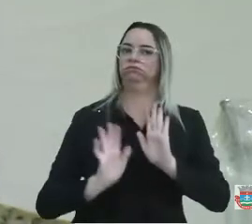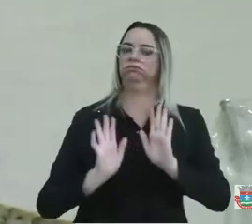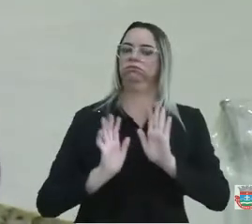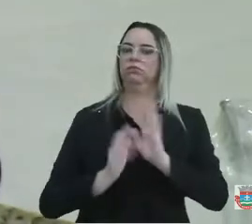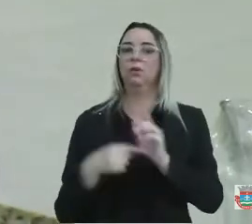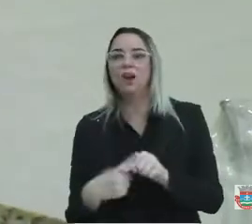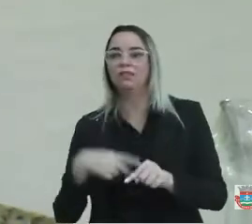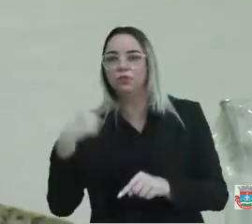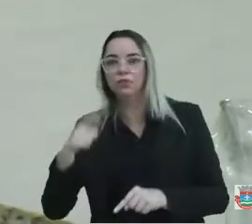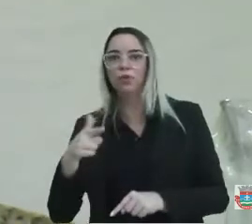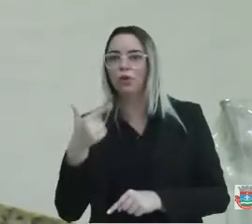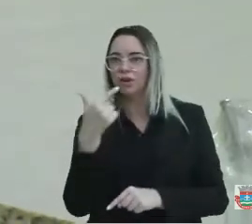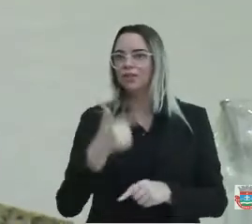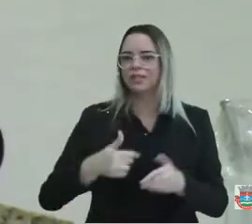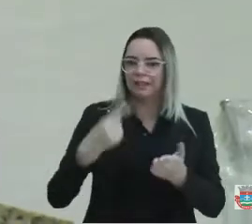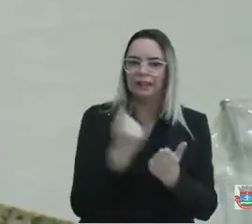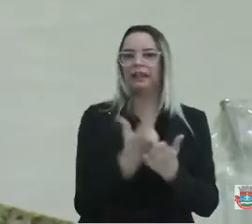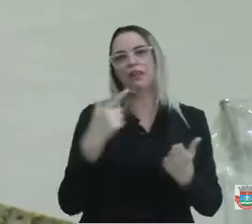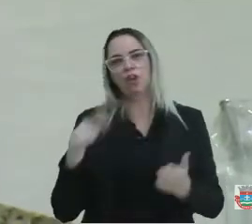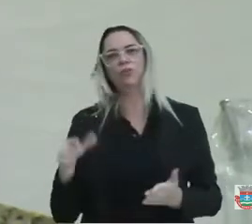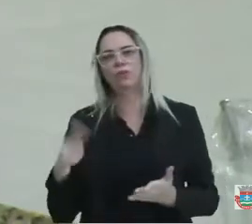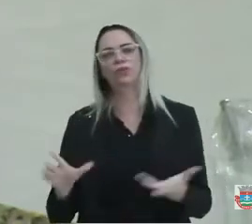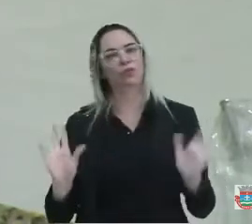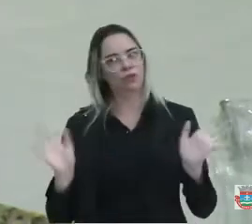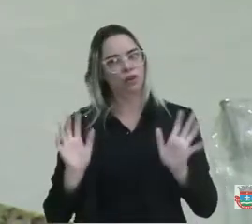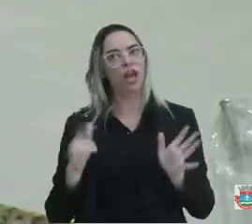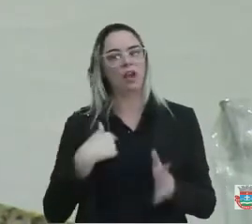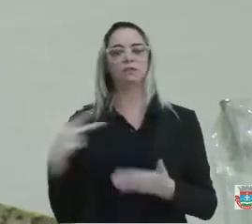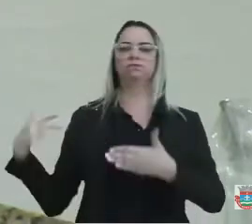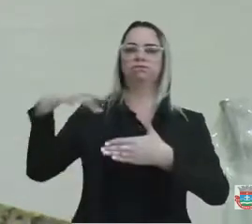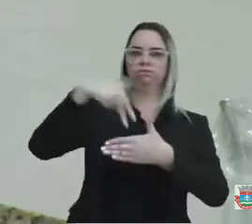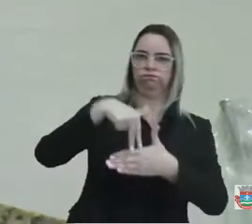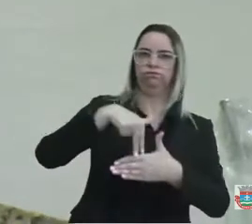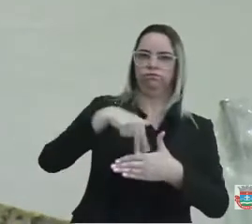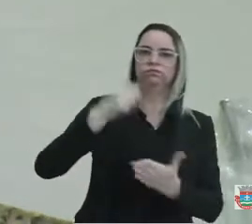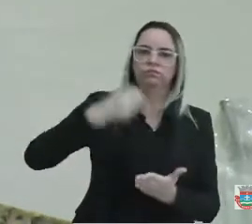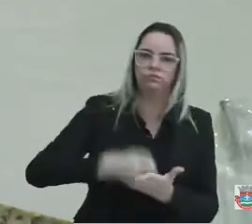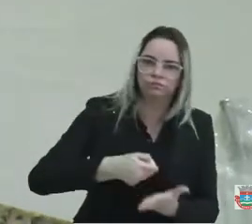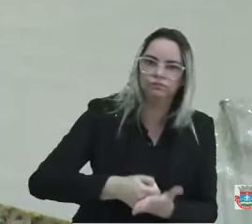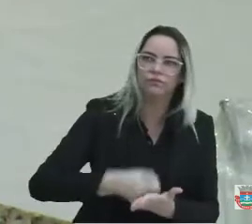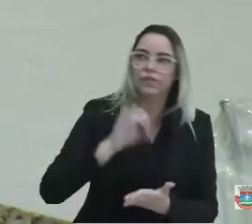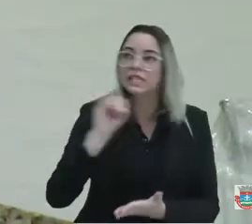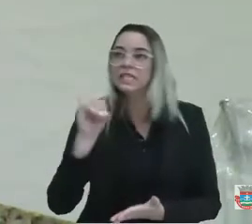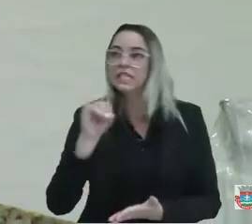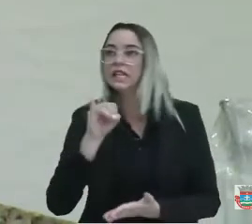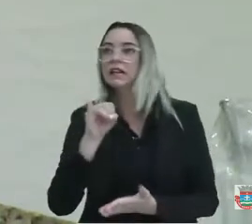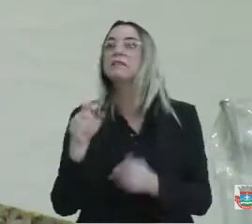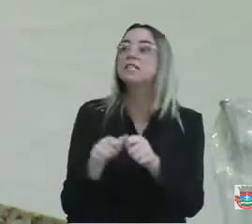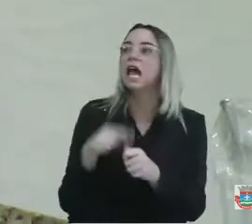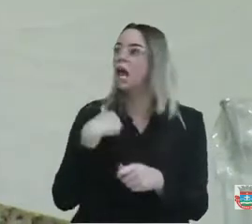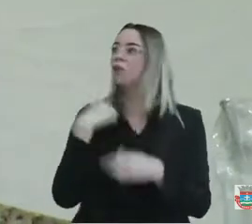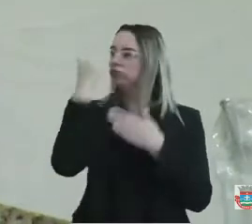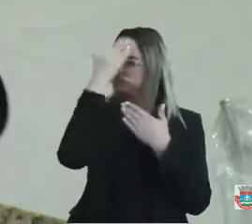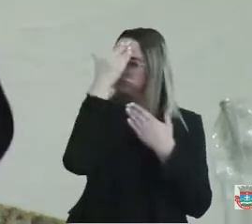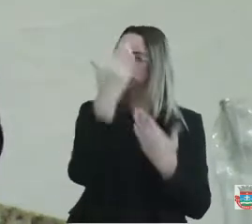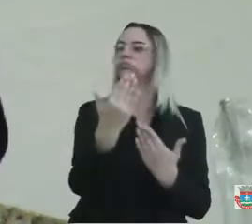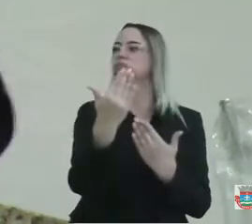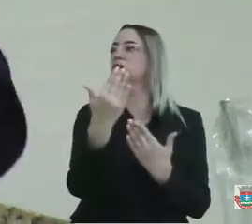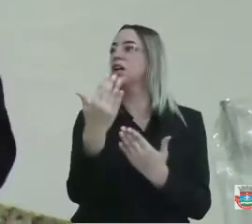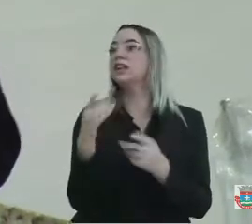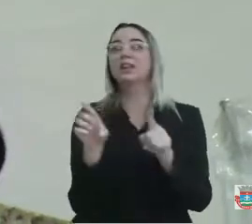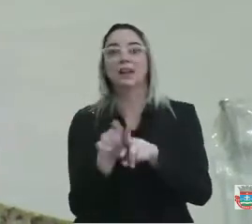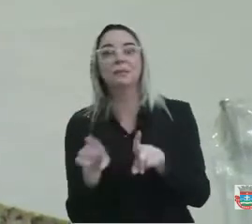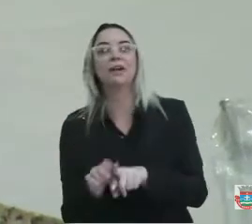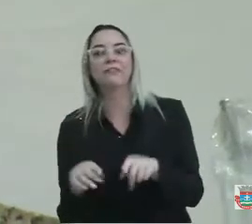duas vezes. Então, eu digo direto, eu venho à tribuna, cobro. Se fizer, eu agradeço. Agora, quando faz mal feito, também eu